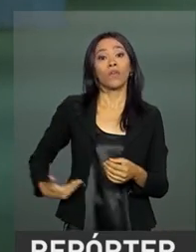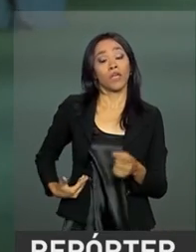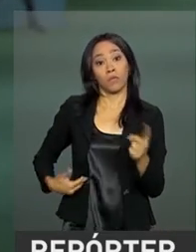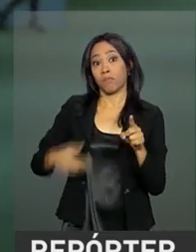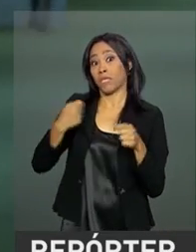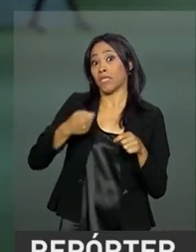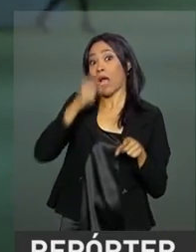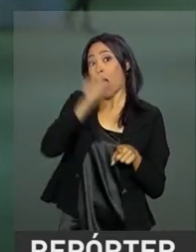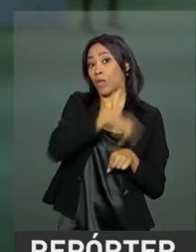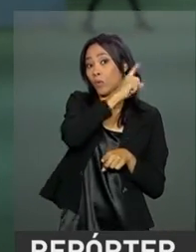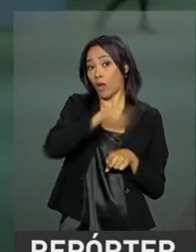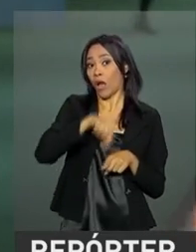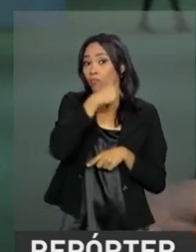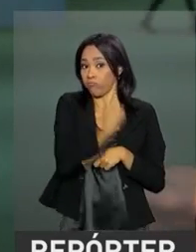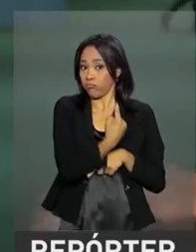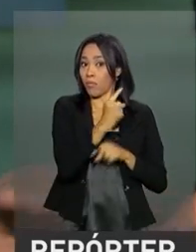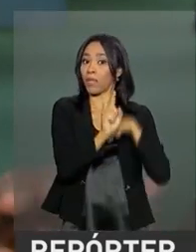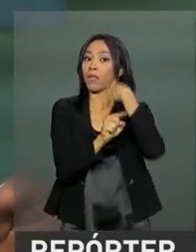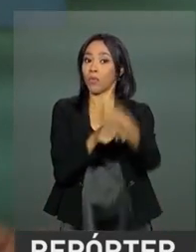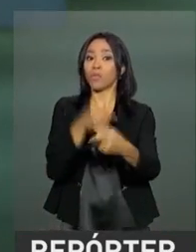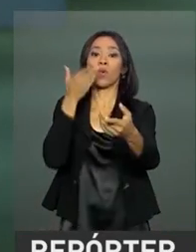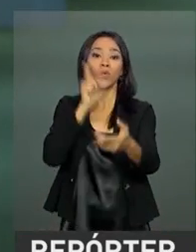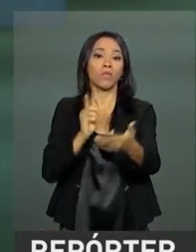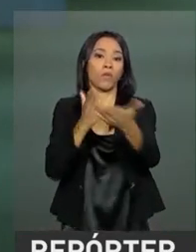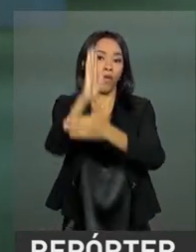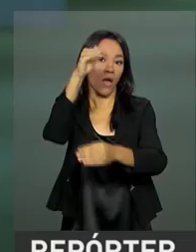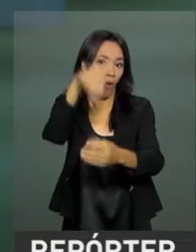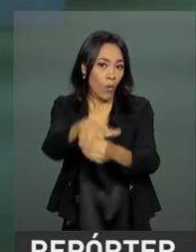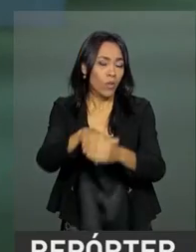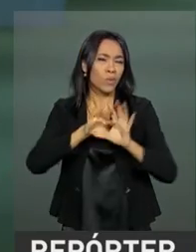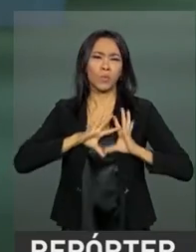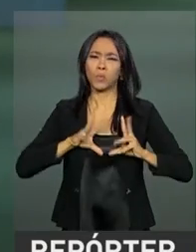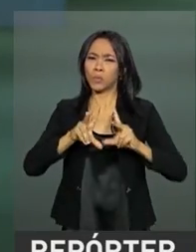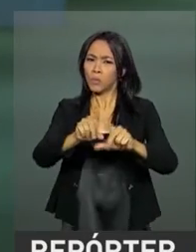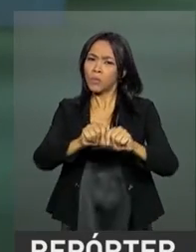anular a outra. Tudo vai ficar no limite total de gastos.